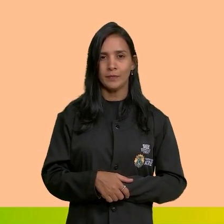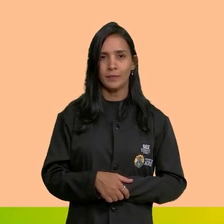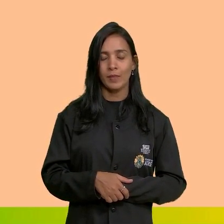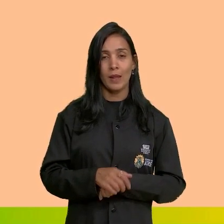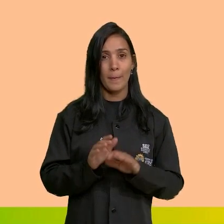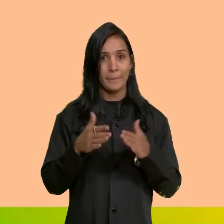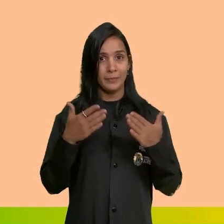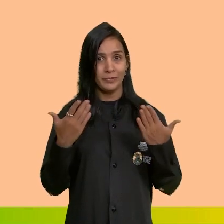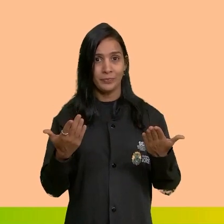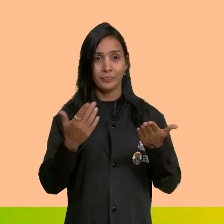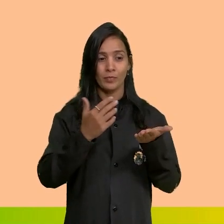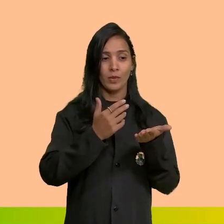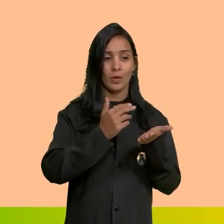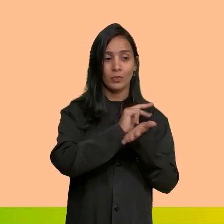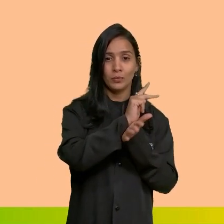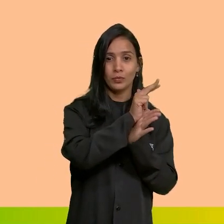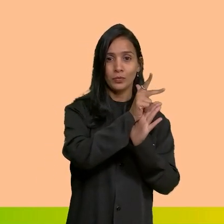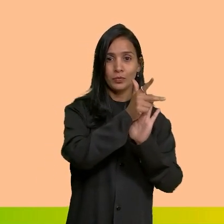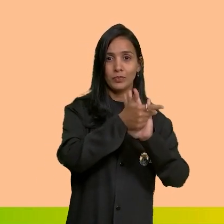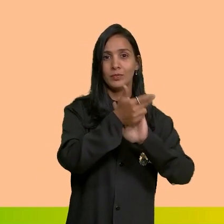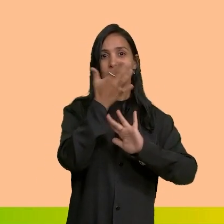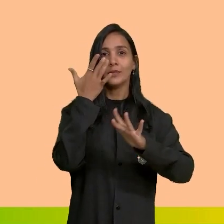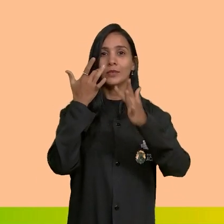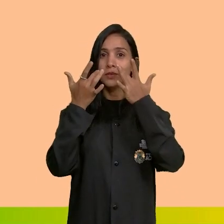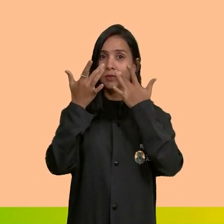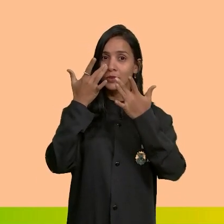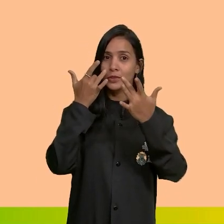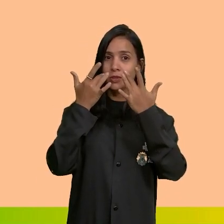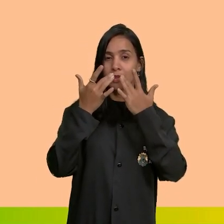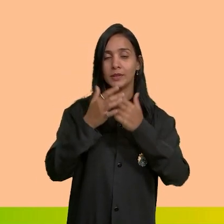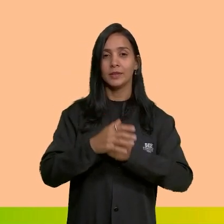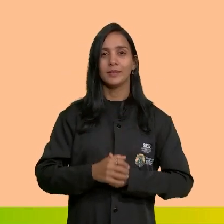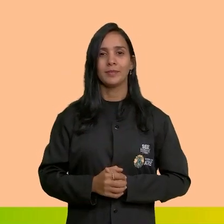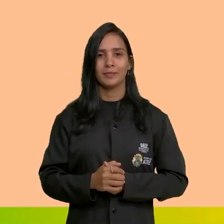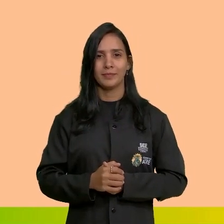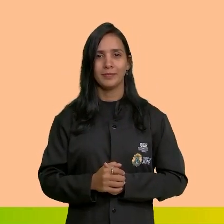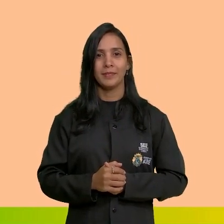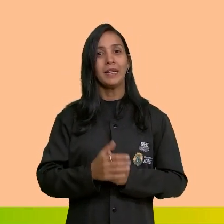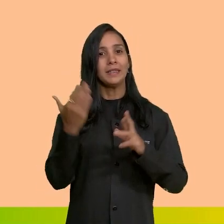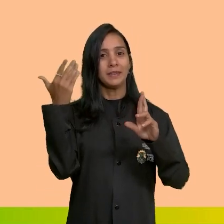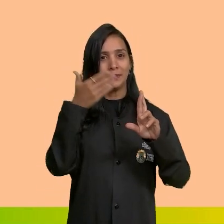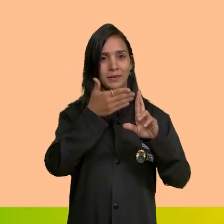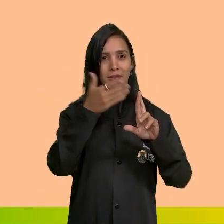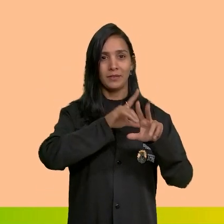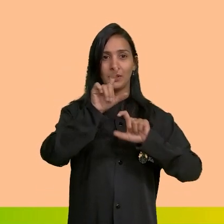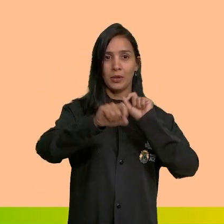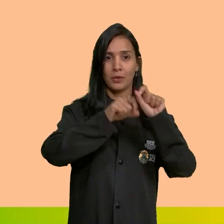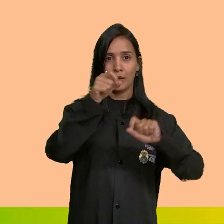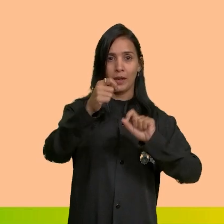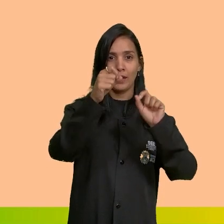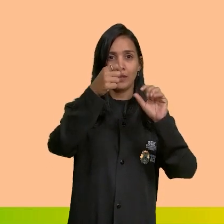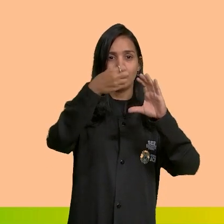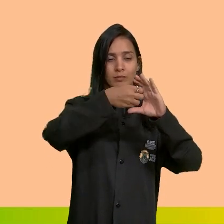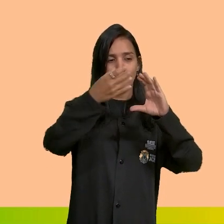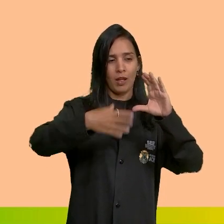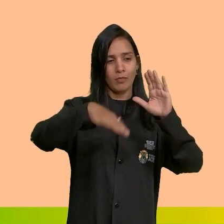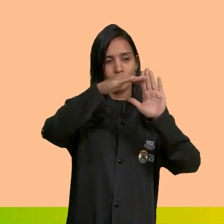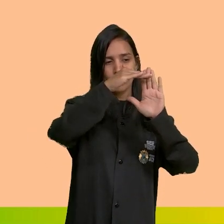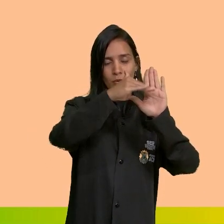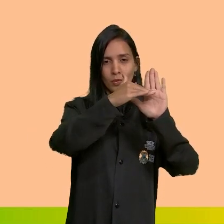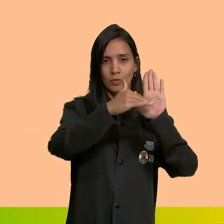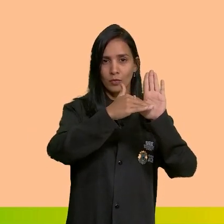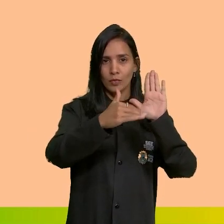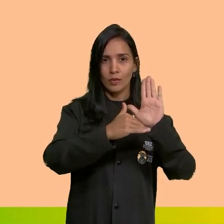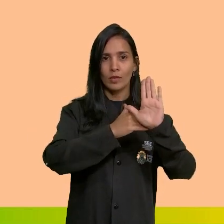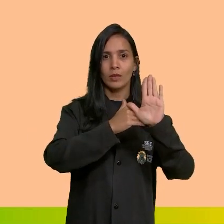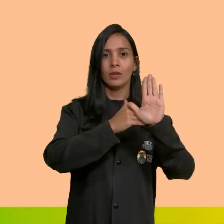Então, vamos para os gêneros teatrais. Os gêneros teatrais se referem às categorias que classificam as peças de